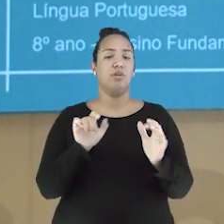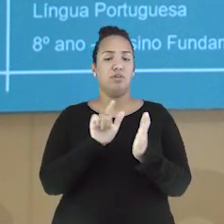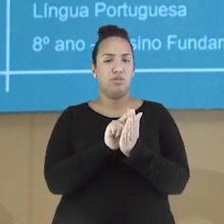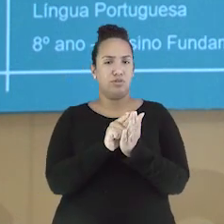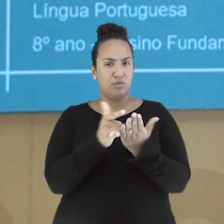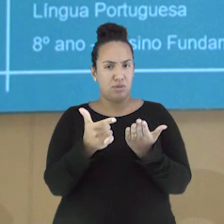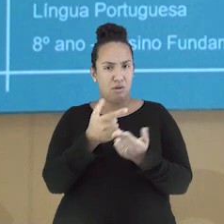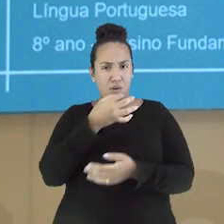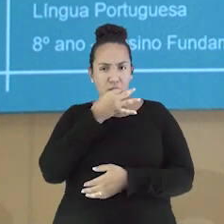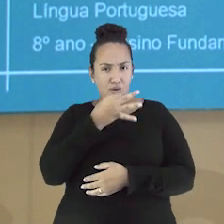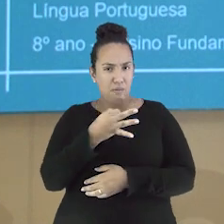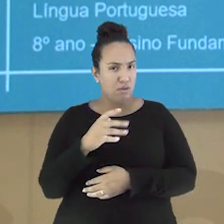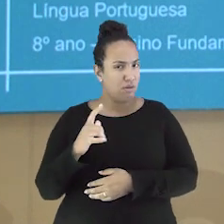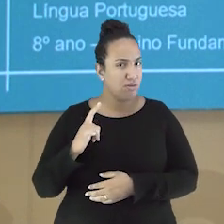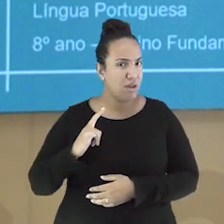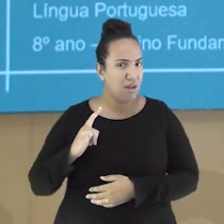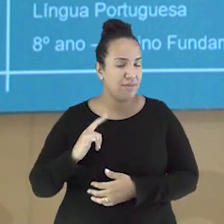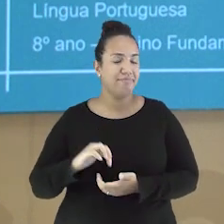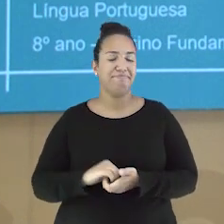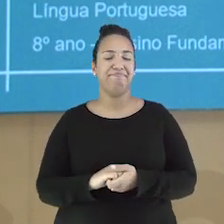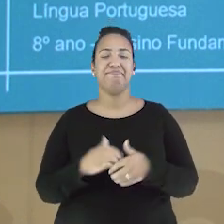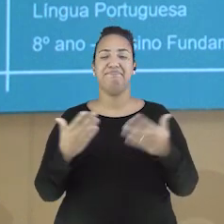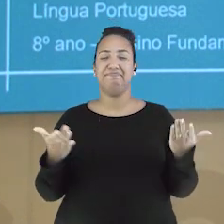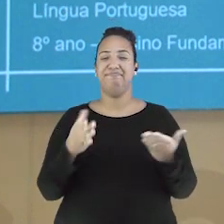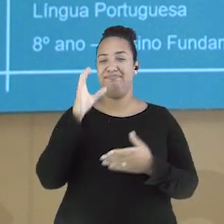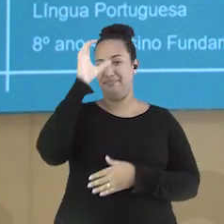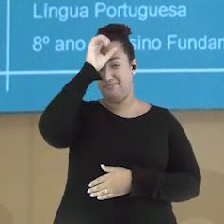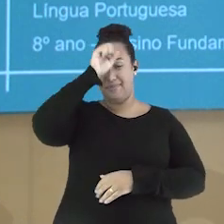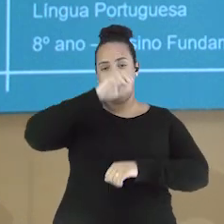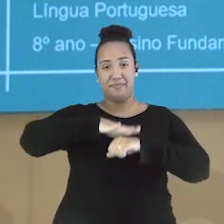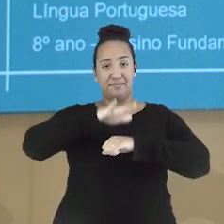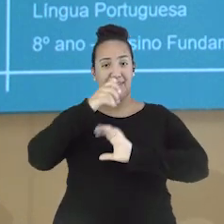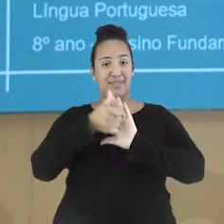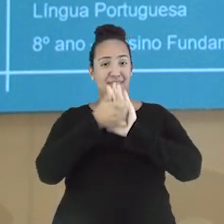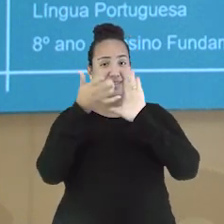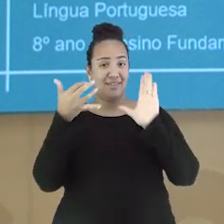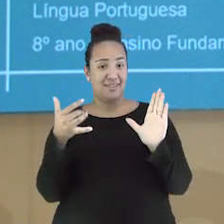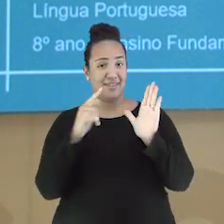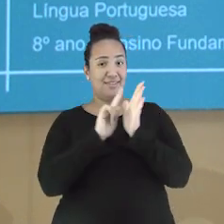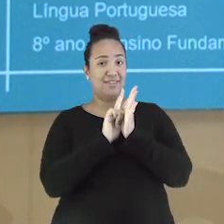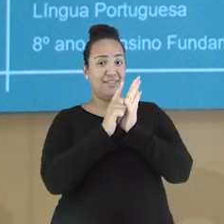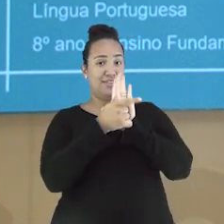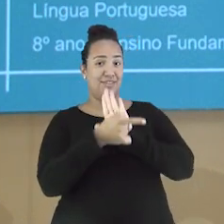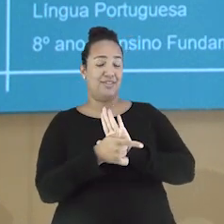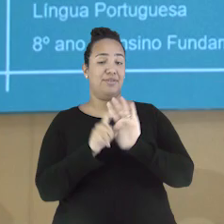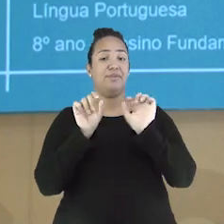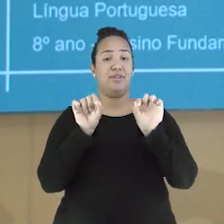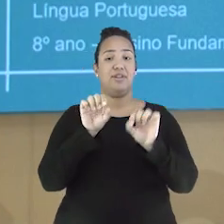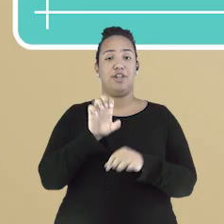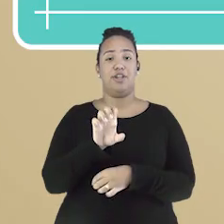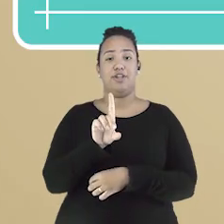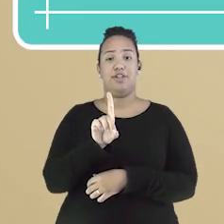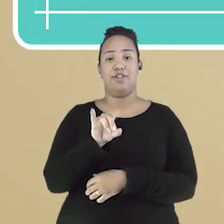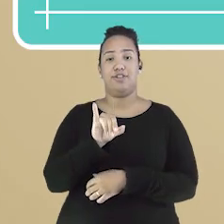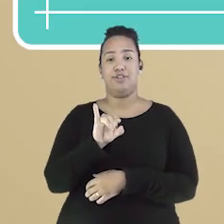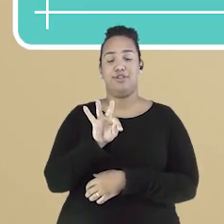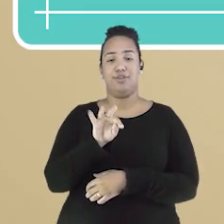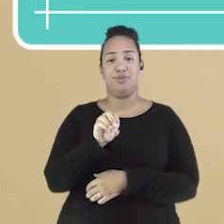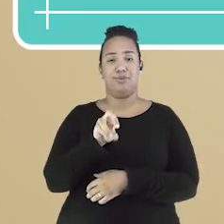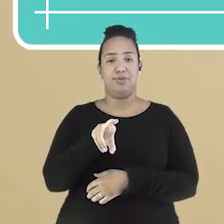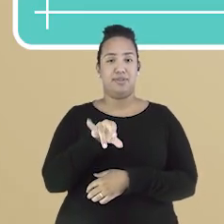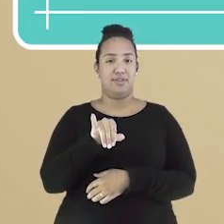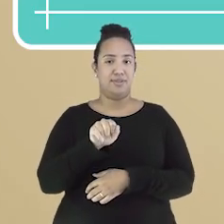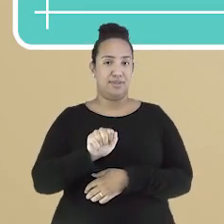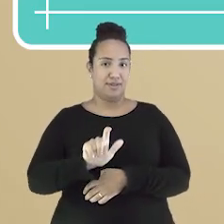tem opinião? Vamos aprender mais sobre as características de um gênero muito interessante, o editorial. Antes